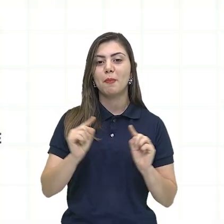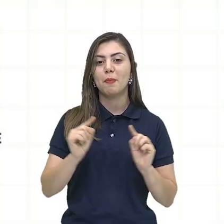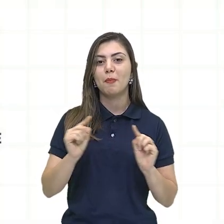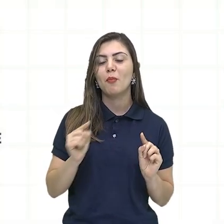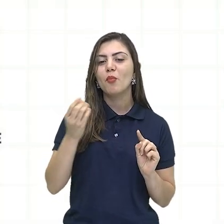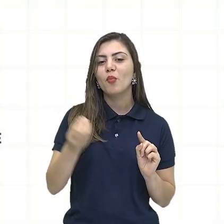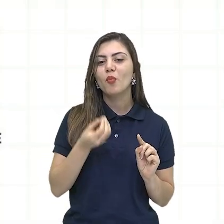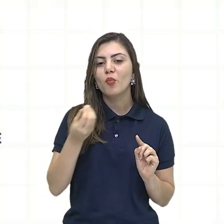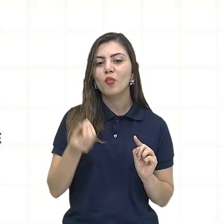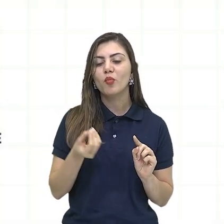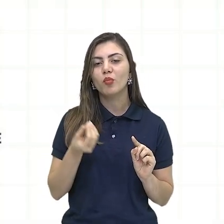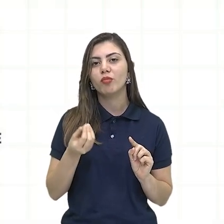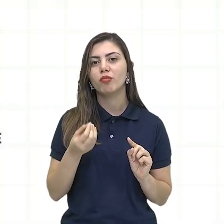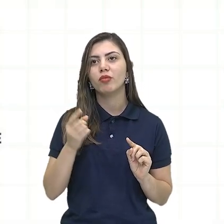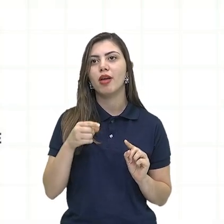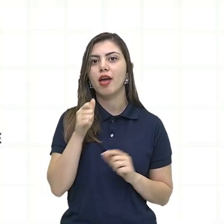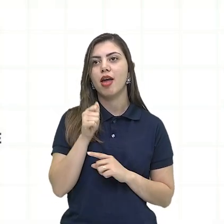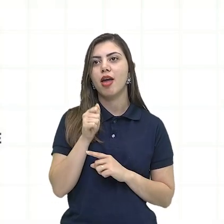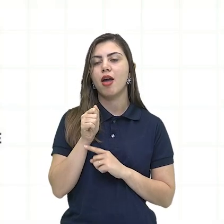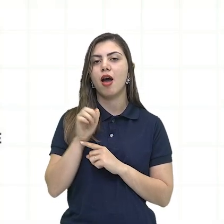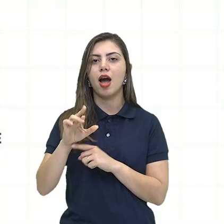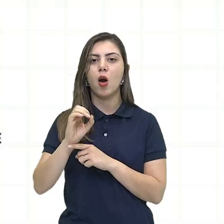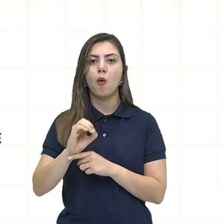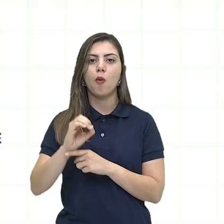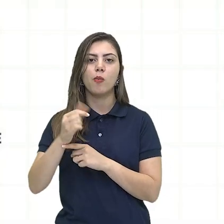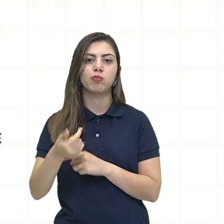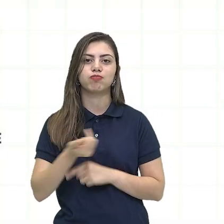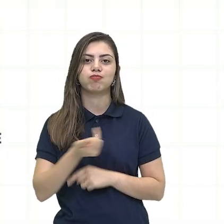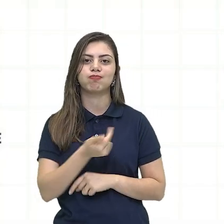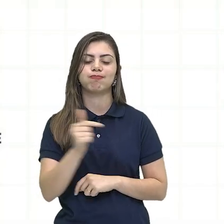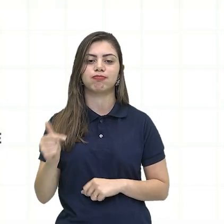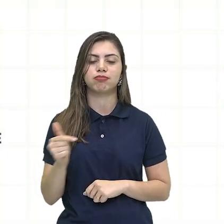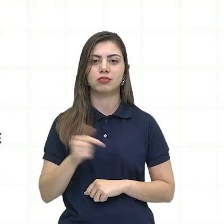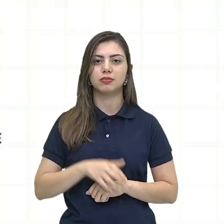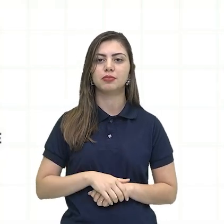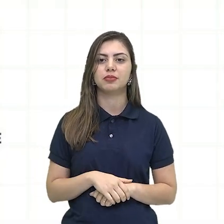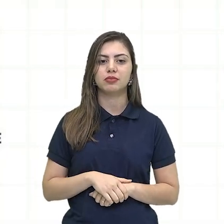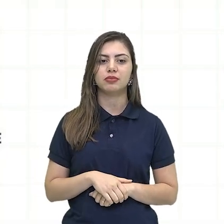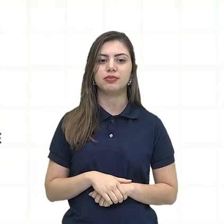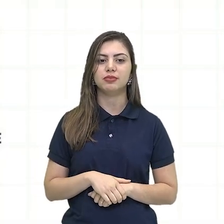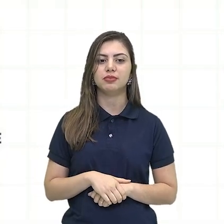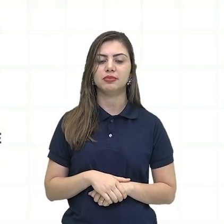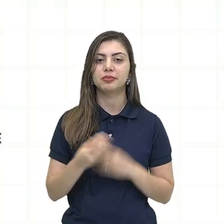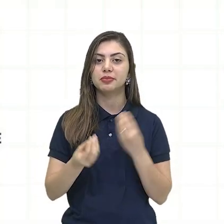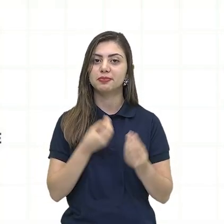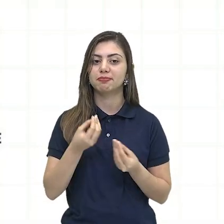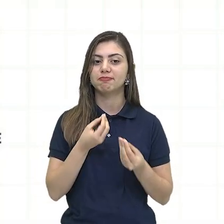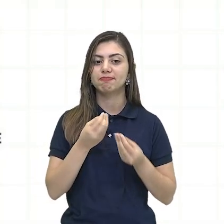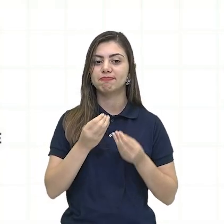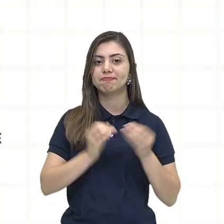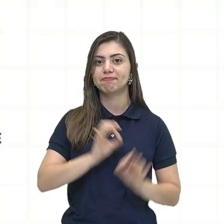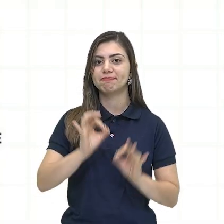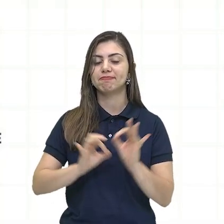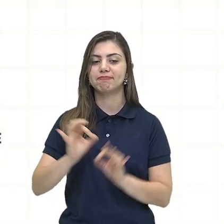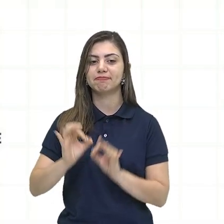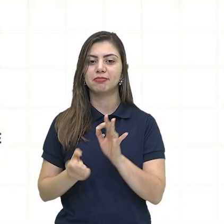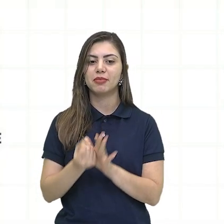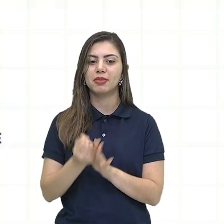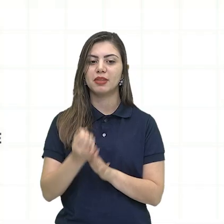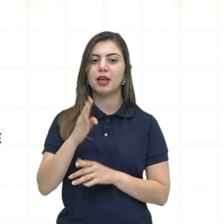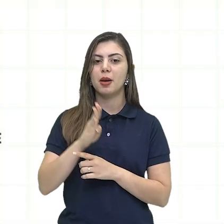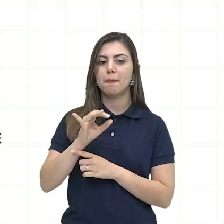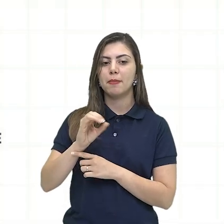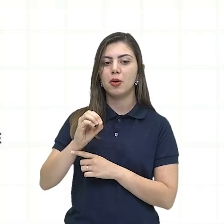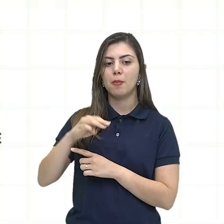na ausência de oxigênio, certo? Então, aqui eu tenho a produção, olha, da